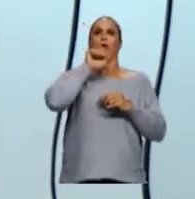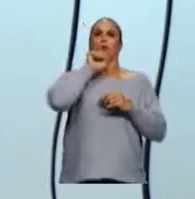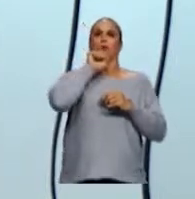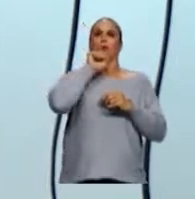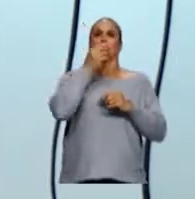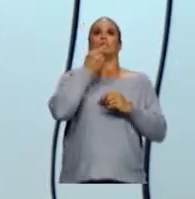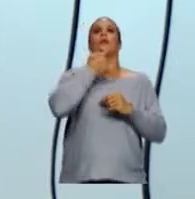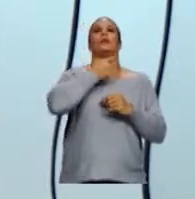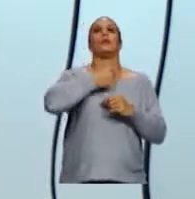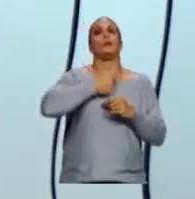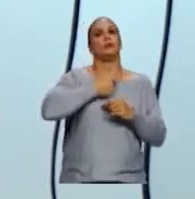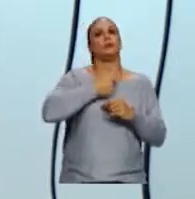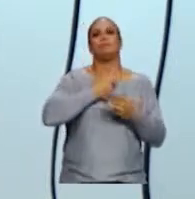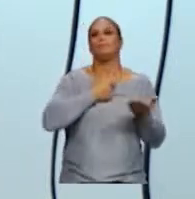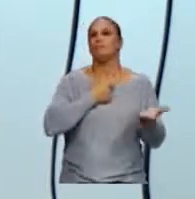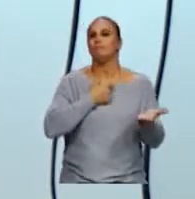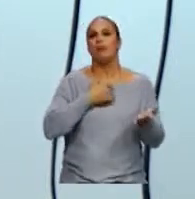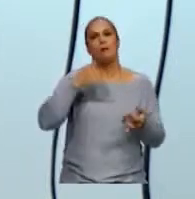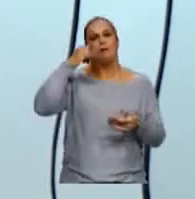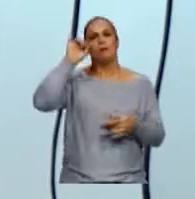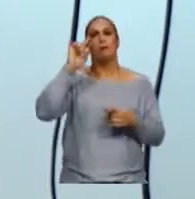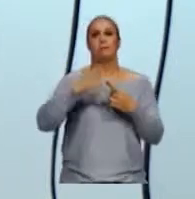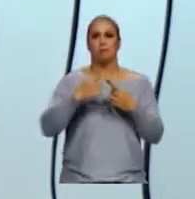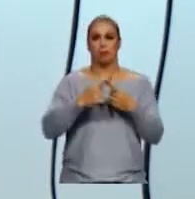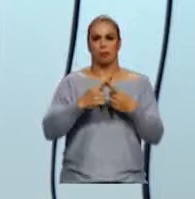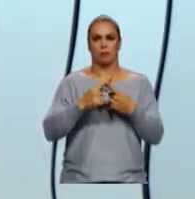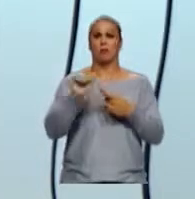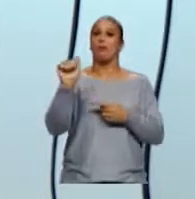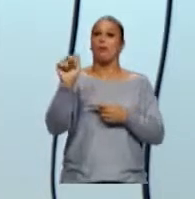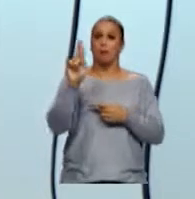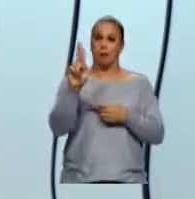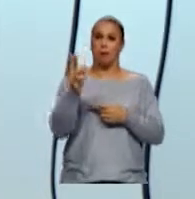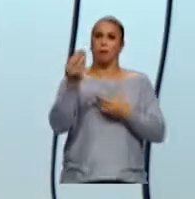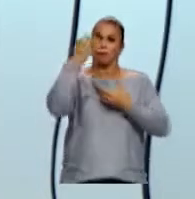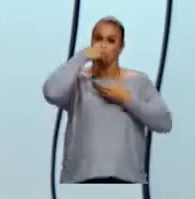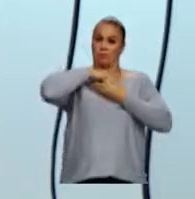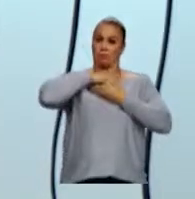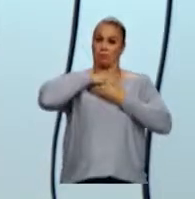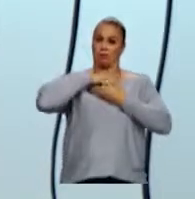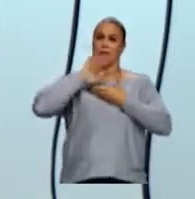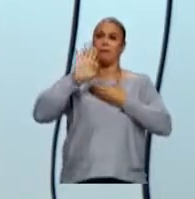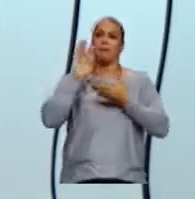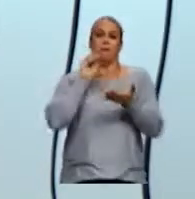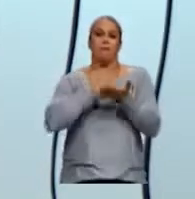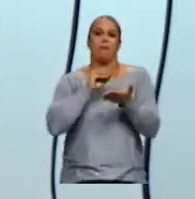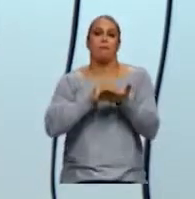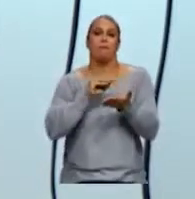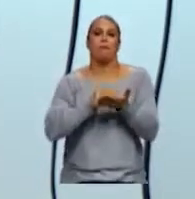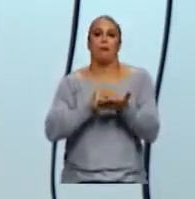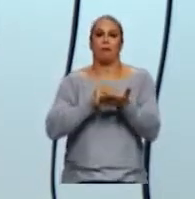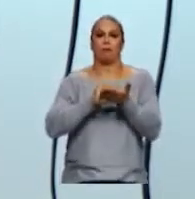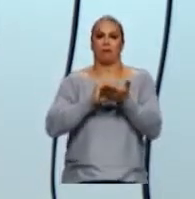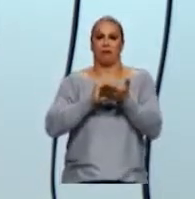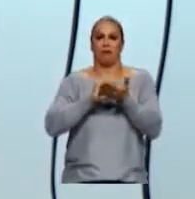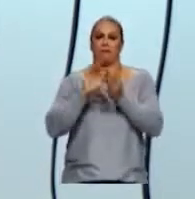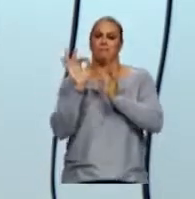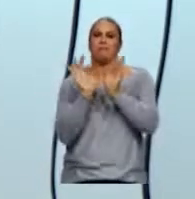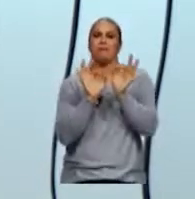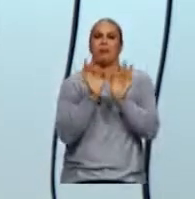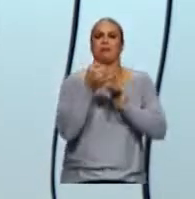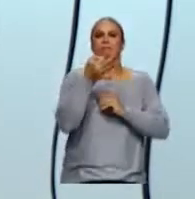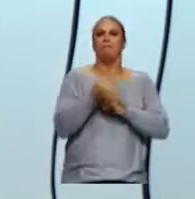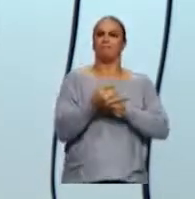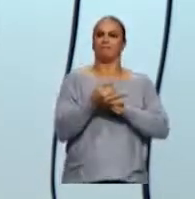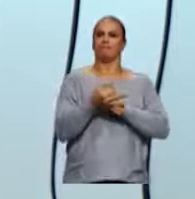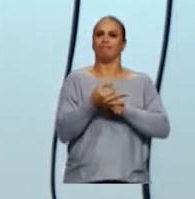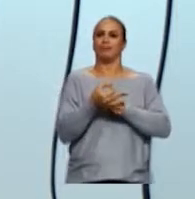penetrar, porém ele não vai ser nem filtrado, nem umidificado e nem tampouco aquecido. Então vai chegar